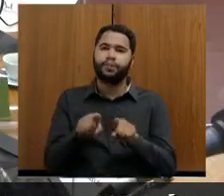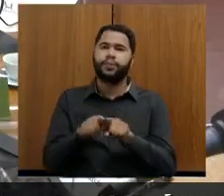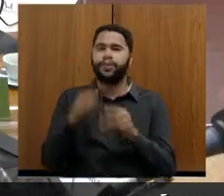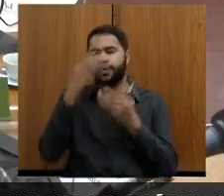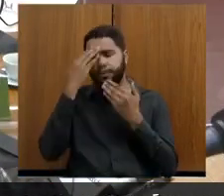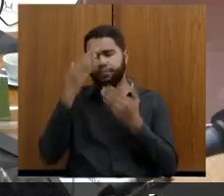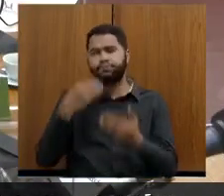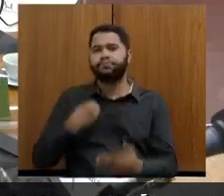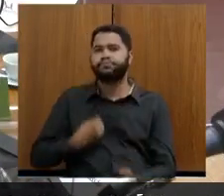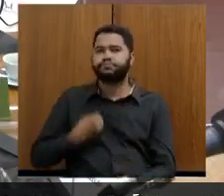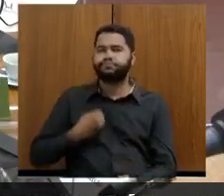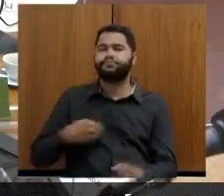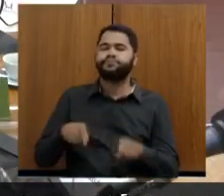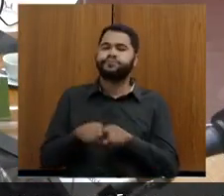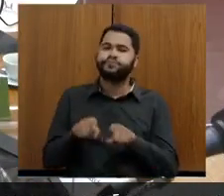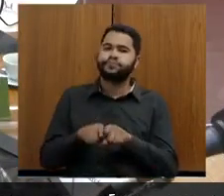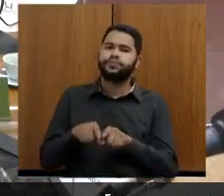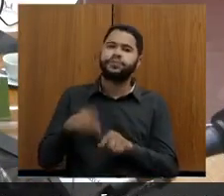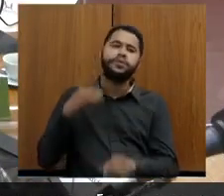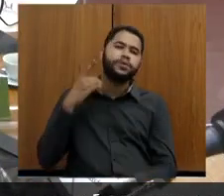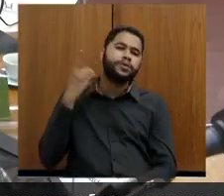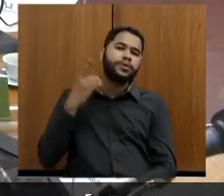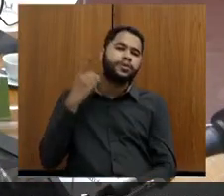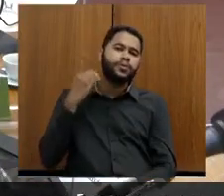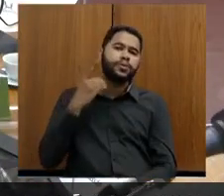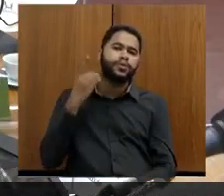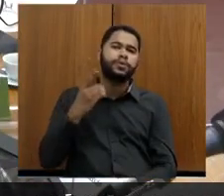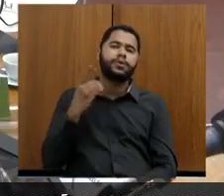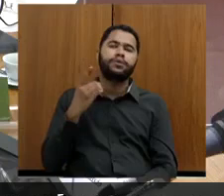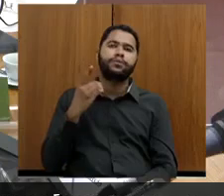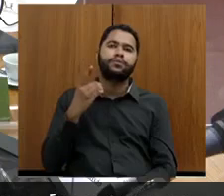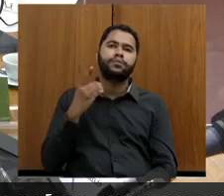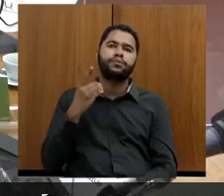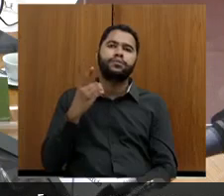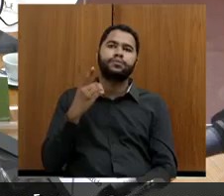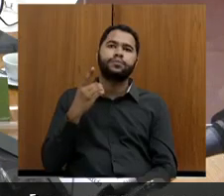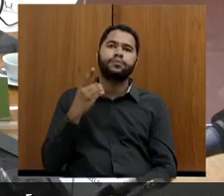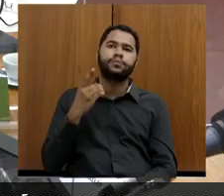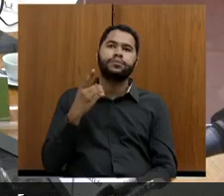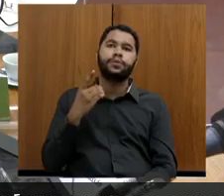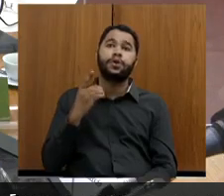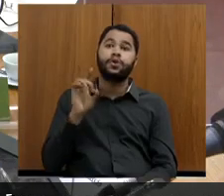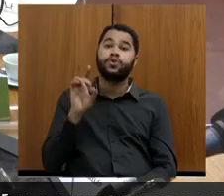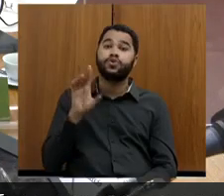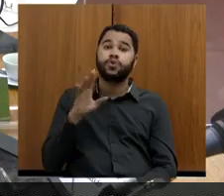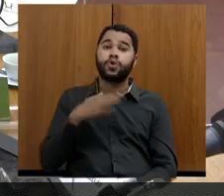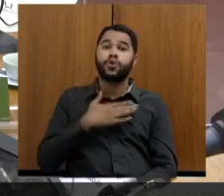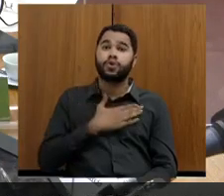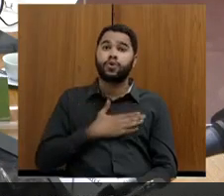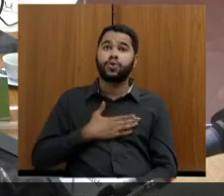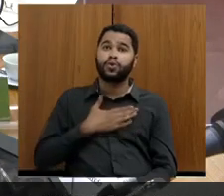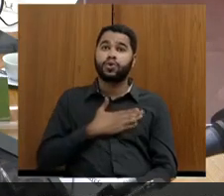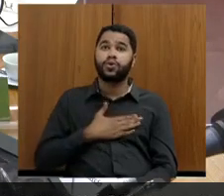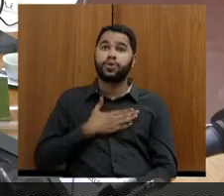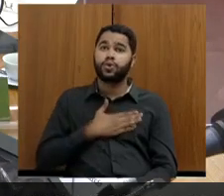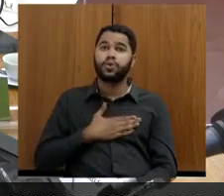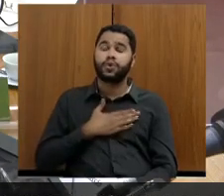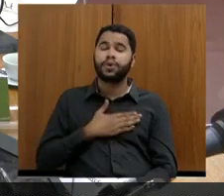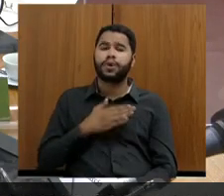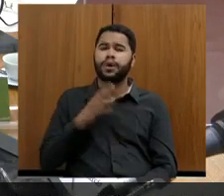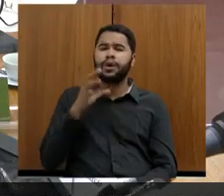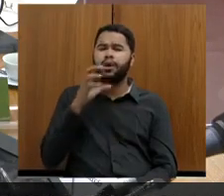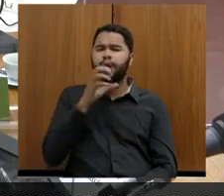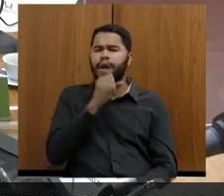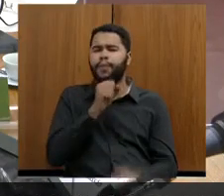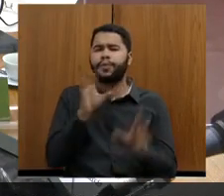a presença EA intervenção da deputada e eu só gostaria que você Se a gente pudesse ser muito